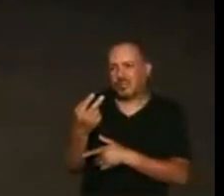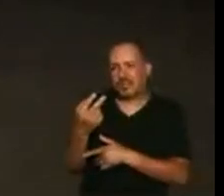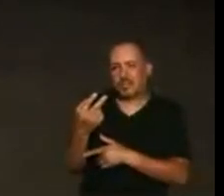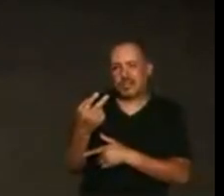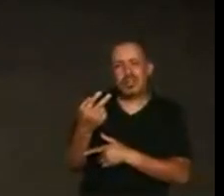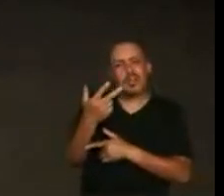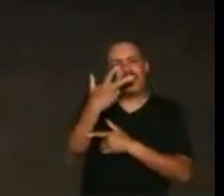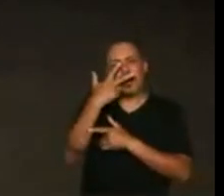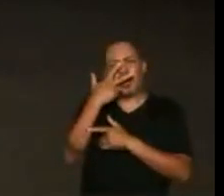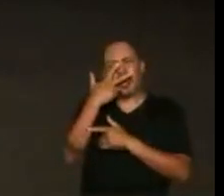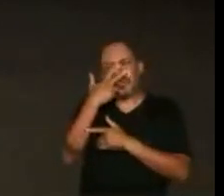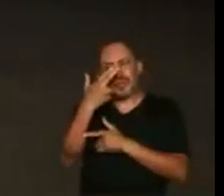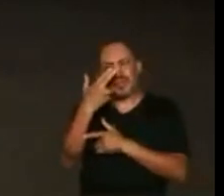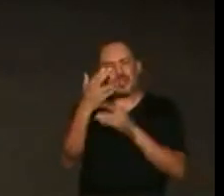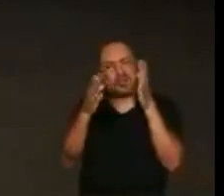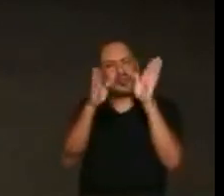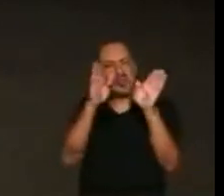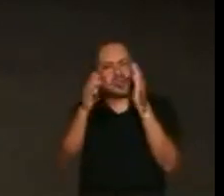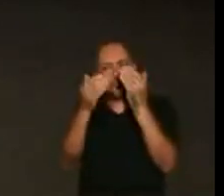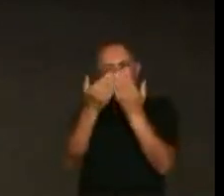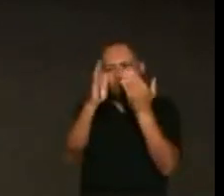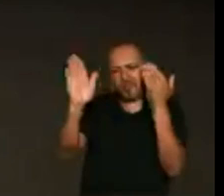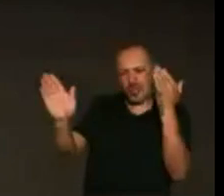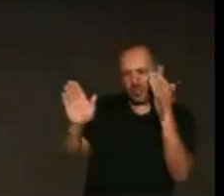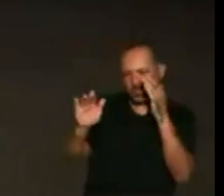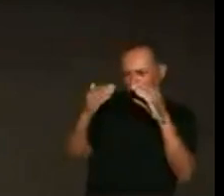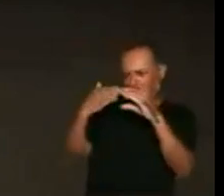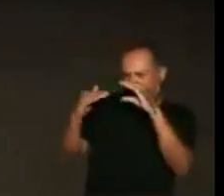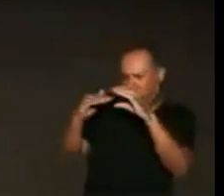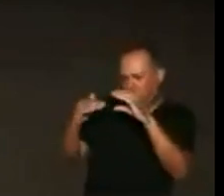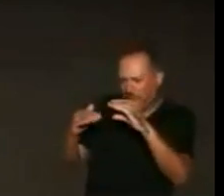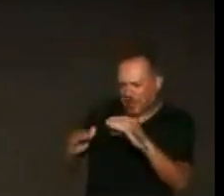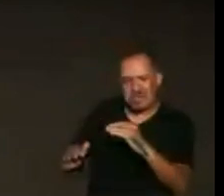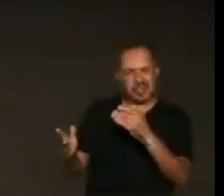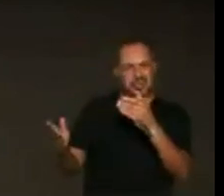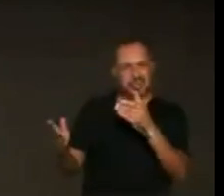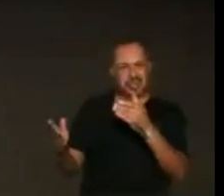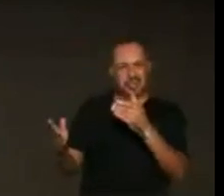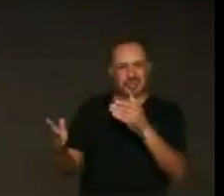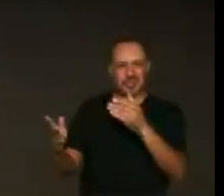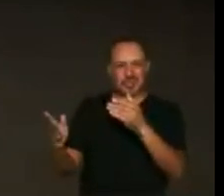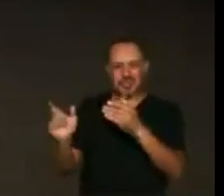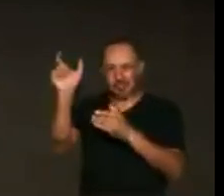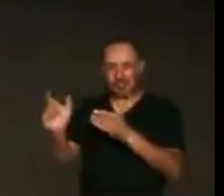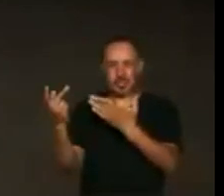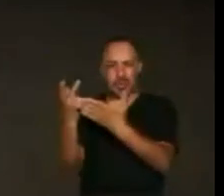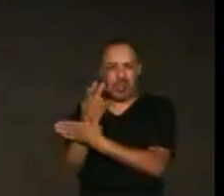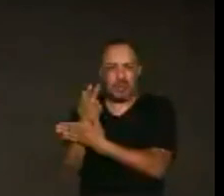aberto. Computador do escritório, todo mundo só mandando mensagem, pessoas que você jamais mandaria.